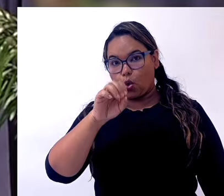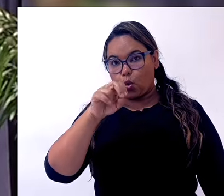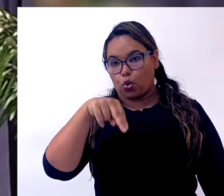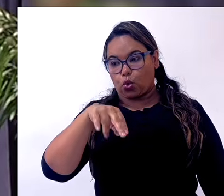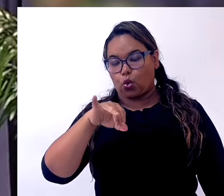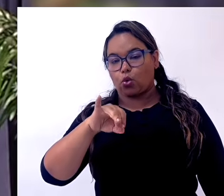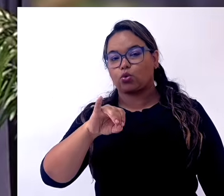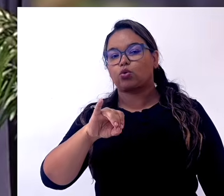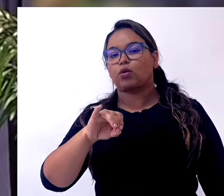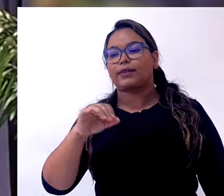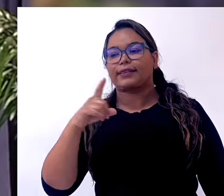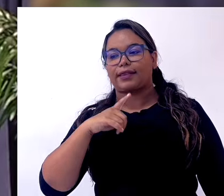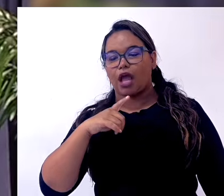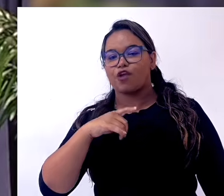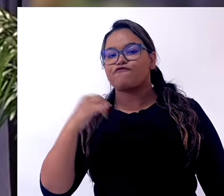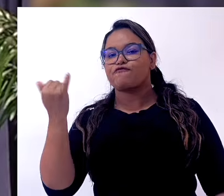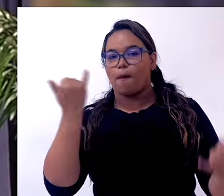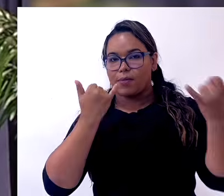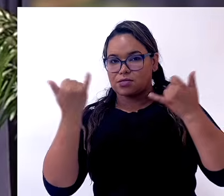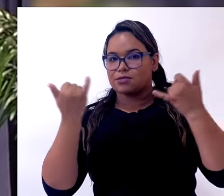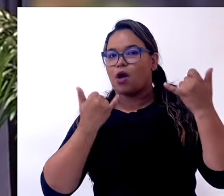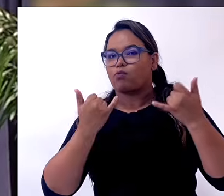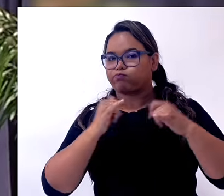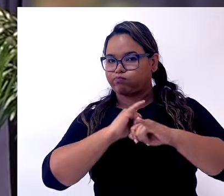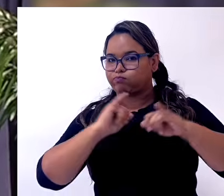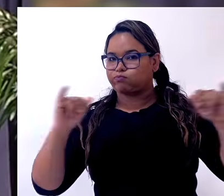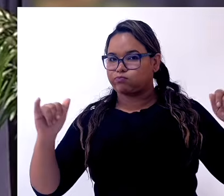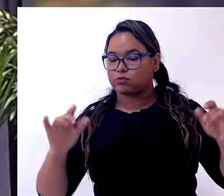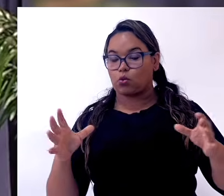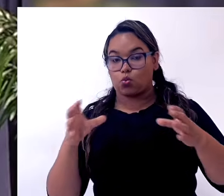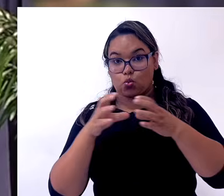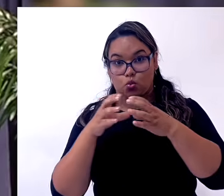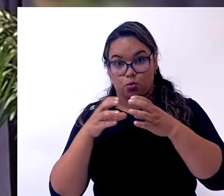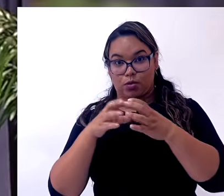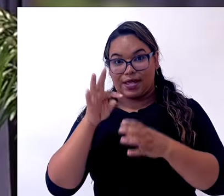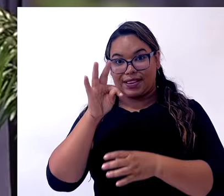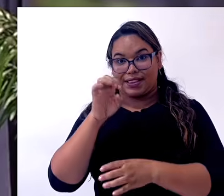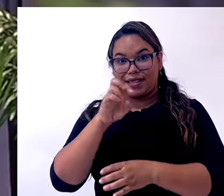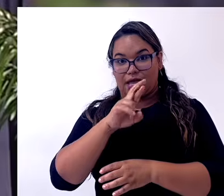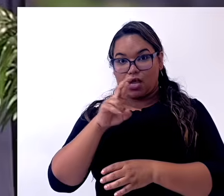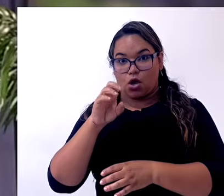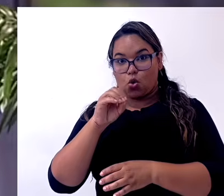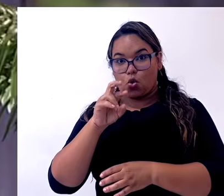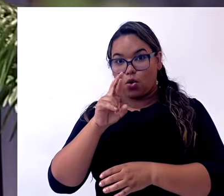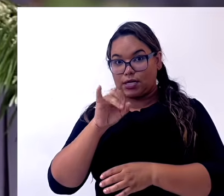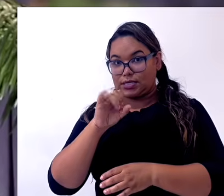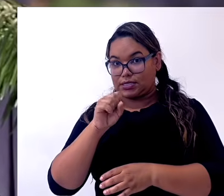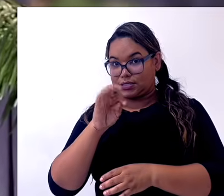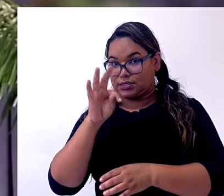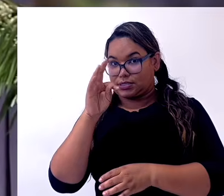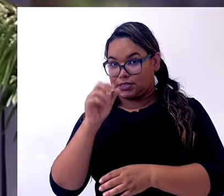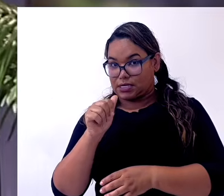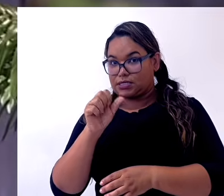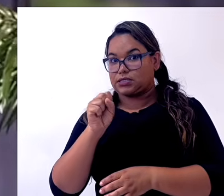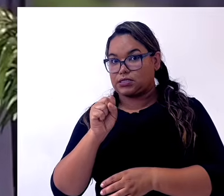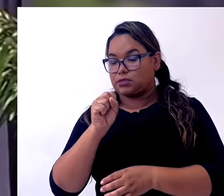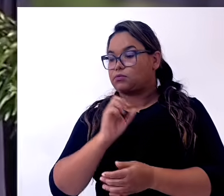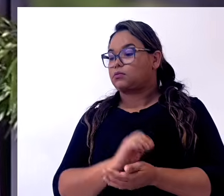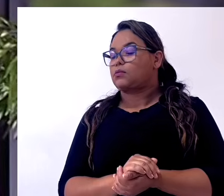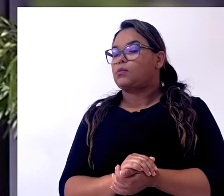E, no entanto, eles foram capazes de identificar todos os corpos. Será que isso faz algum sentido? Não faz nenhum